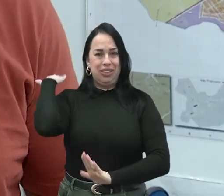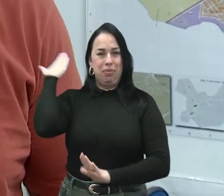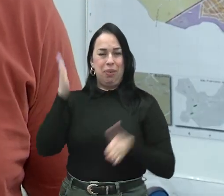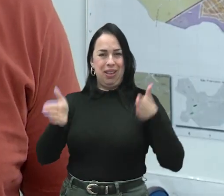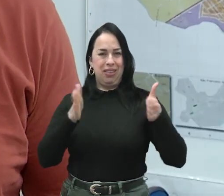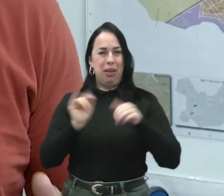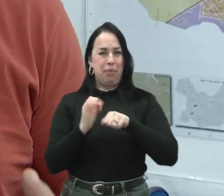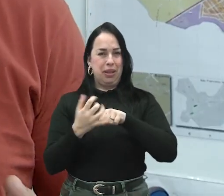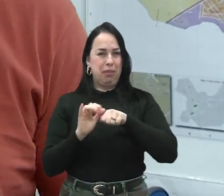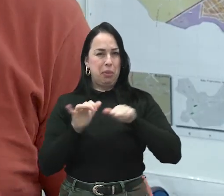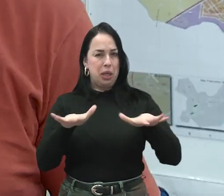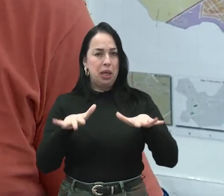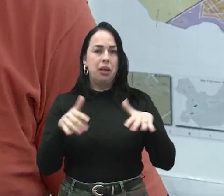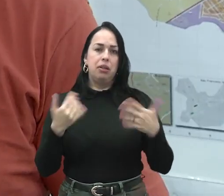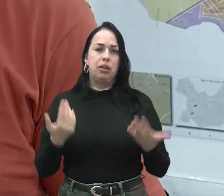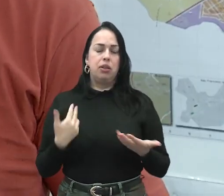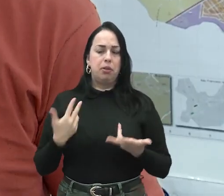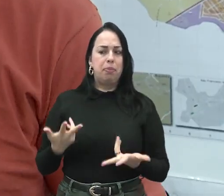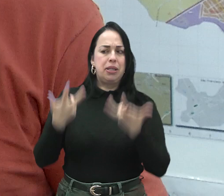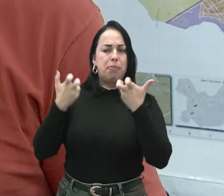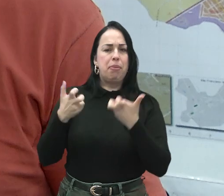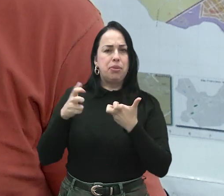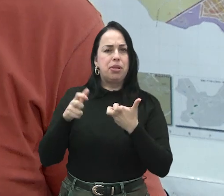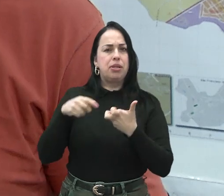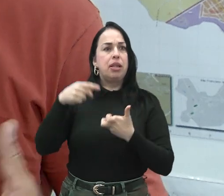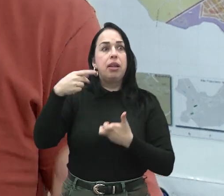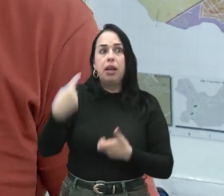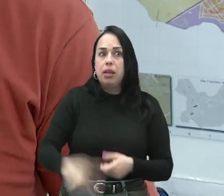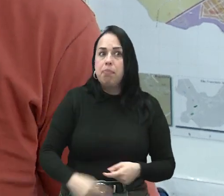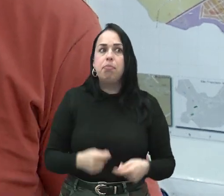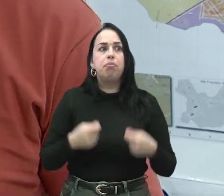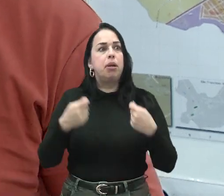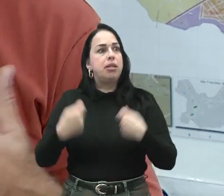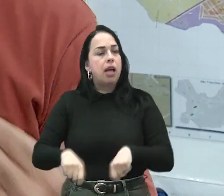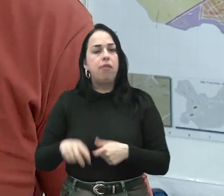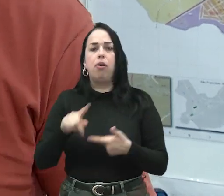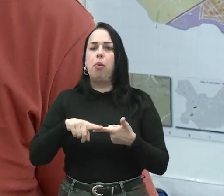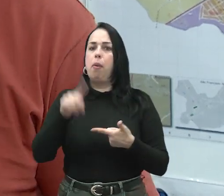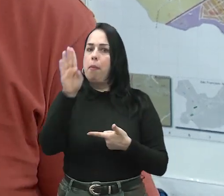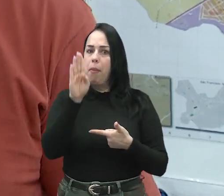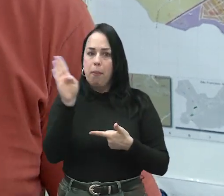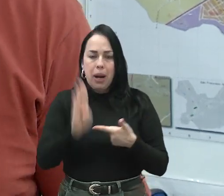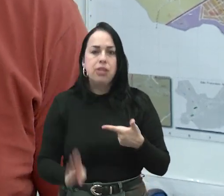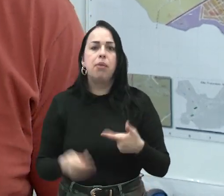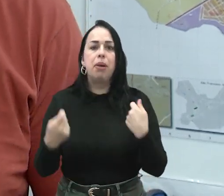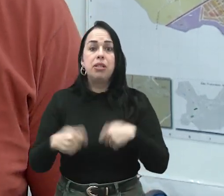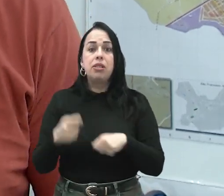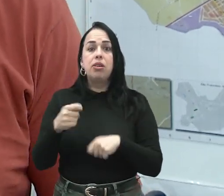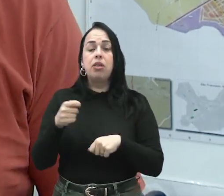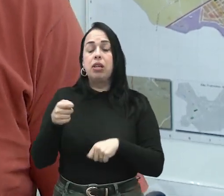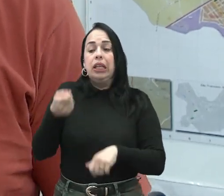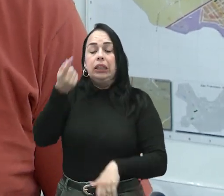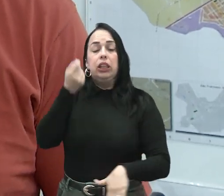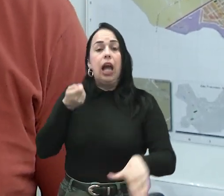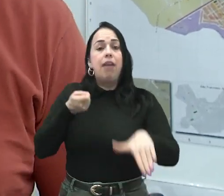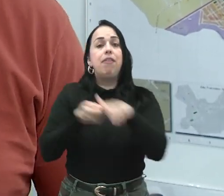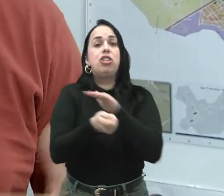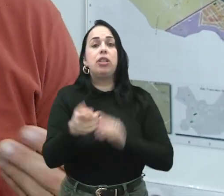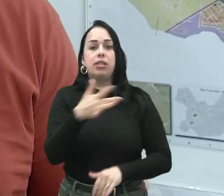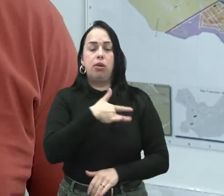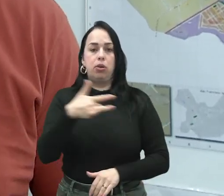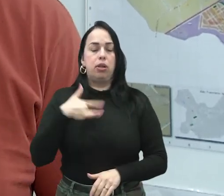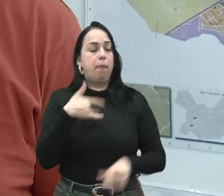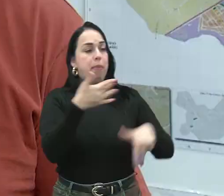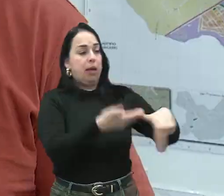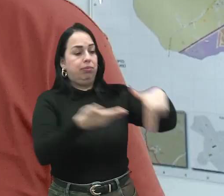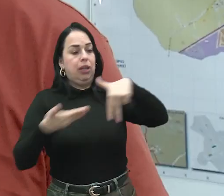época da pandemia, né? Porque a gente viu que o quanto que a cidade precisava, o Brasil precisava de investimento na saúde que pudesse